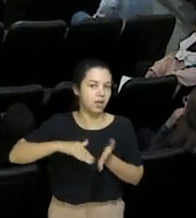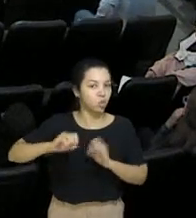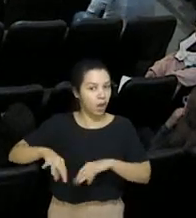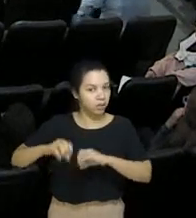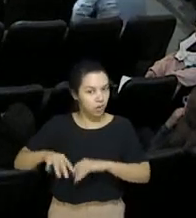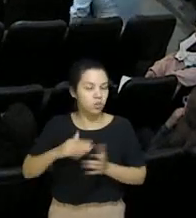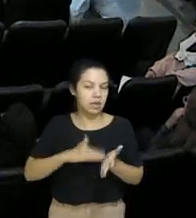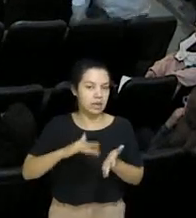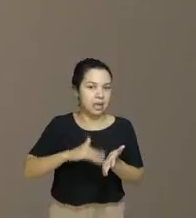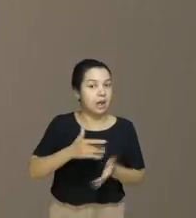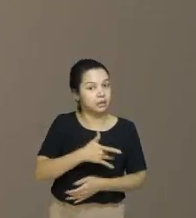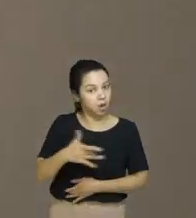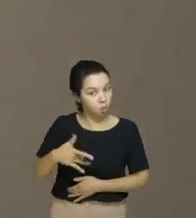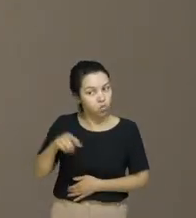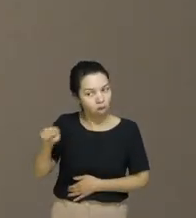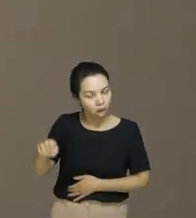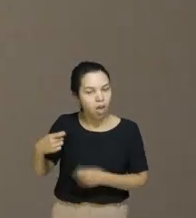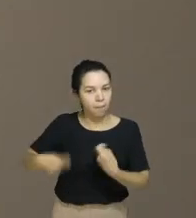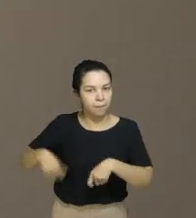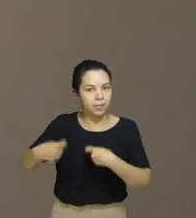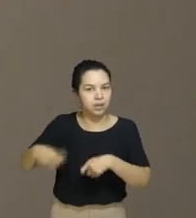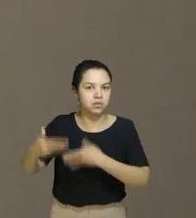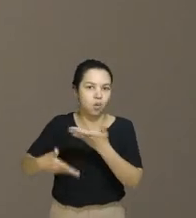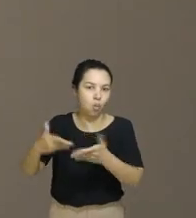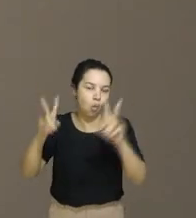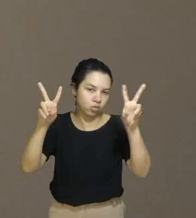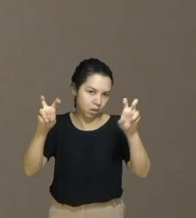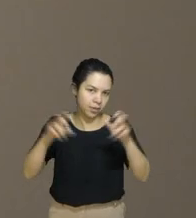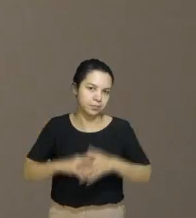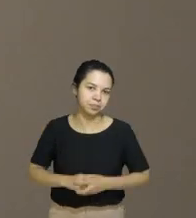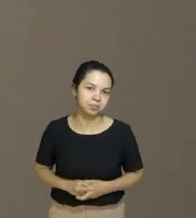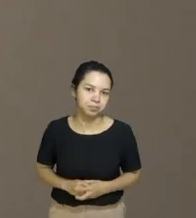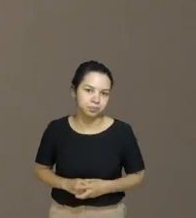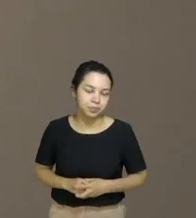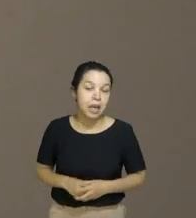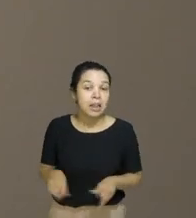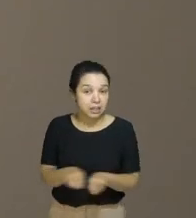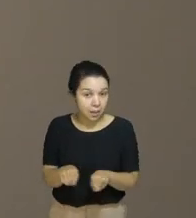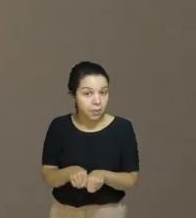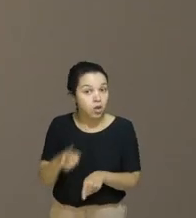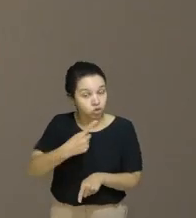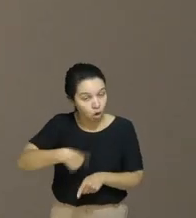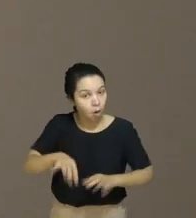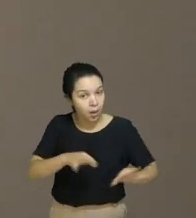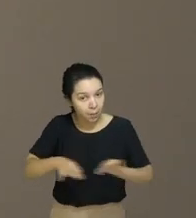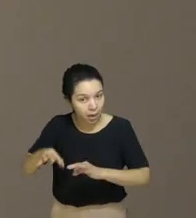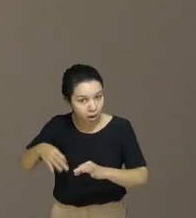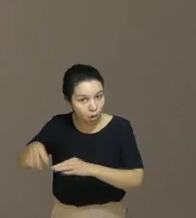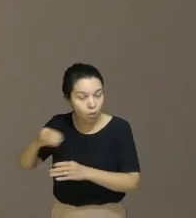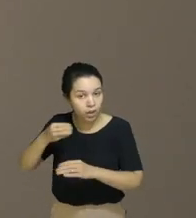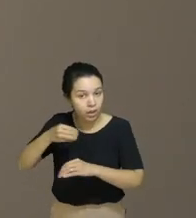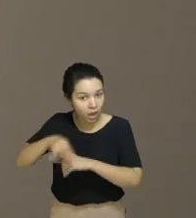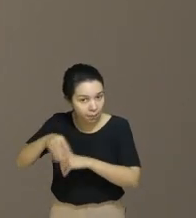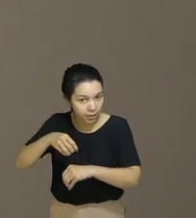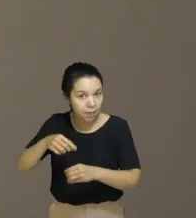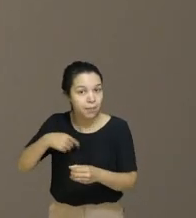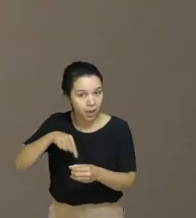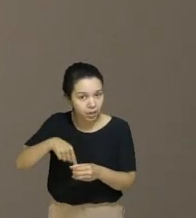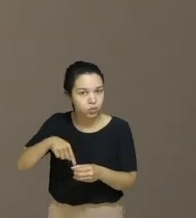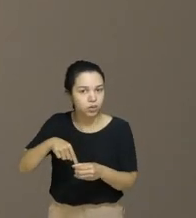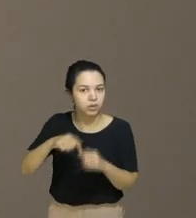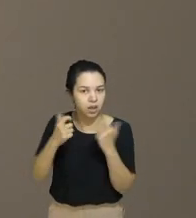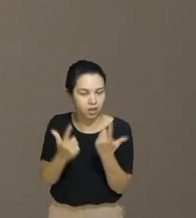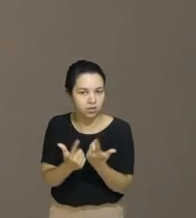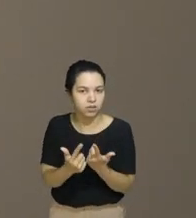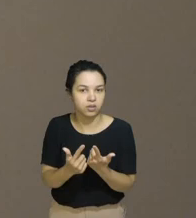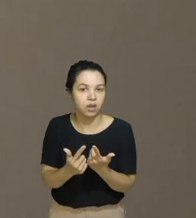da Saúde que tem que abraçar essa causa. E saiu um encaminhamento daqui. E a gente entende que a lei, a